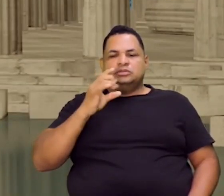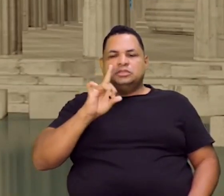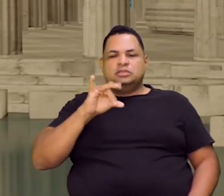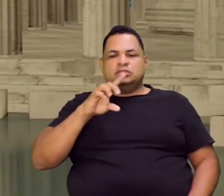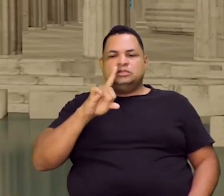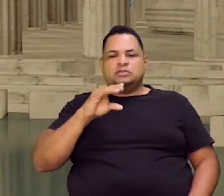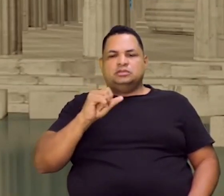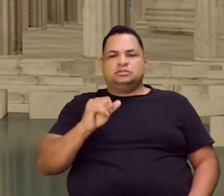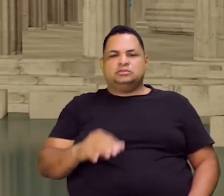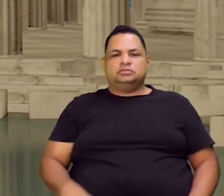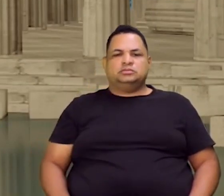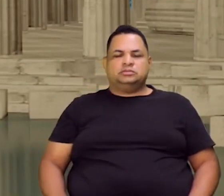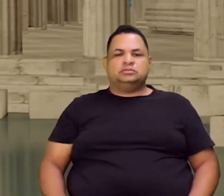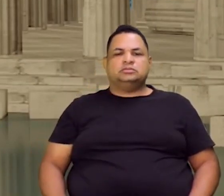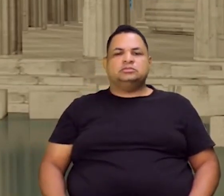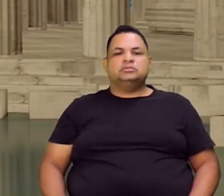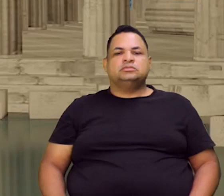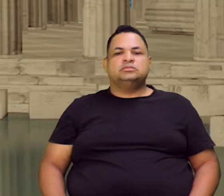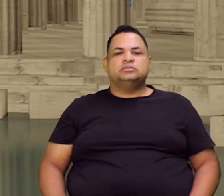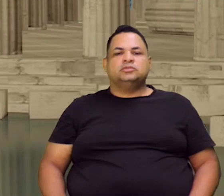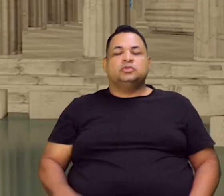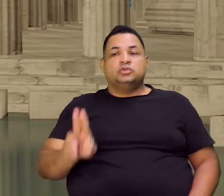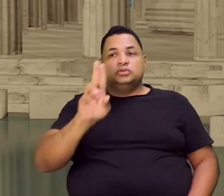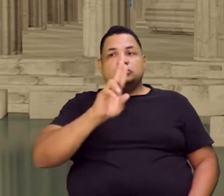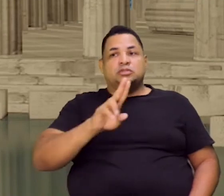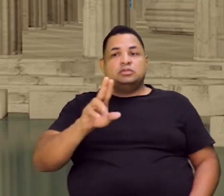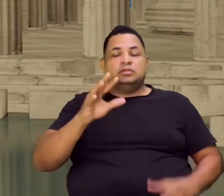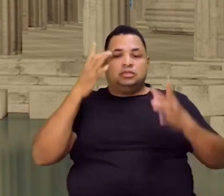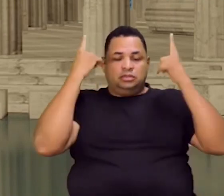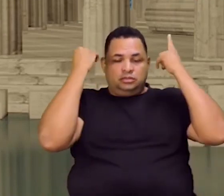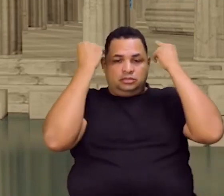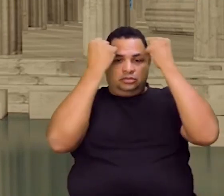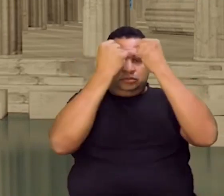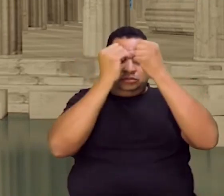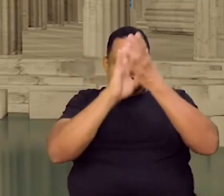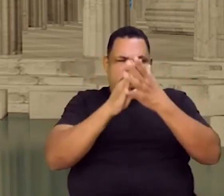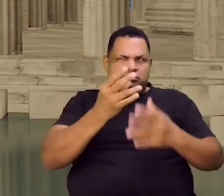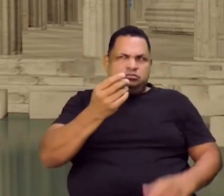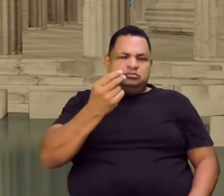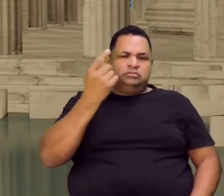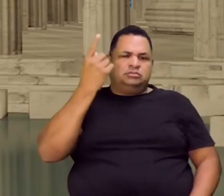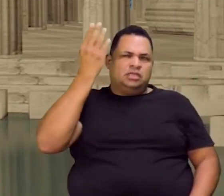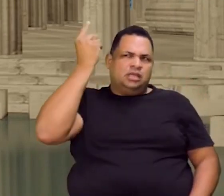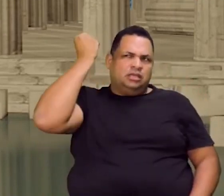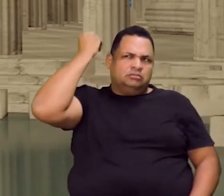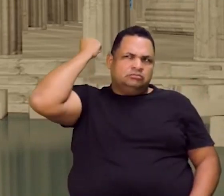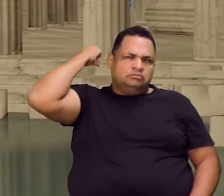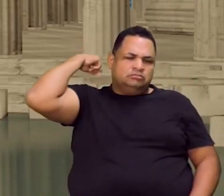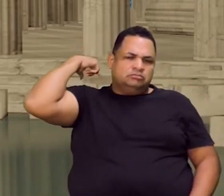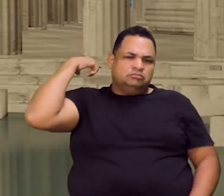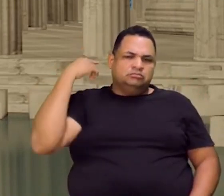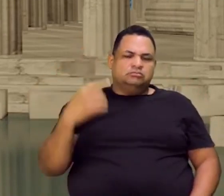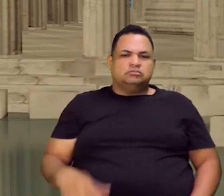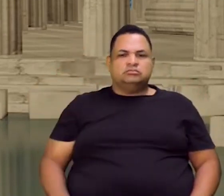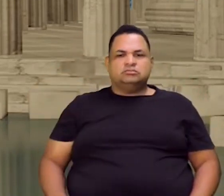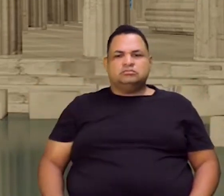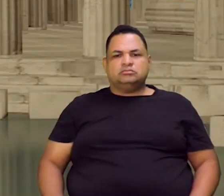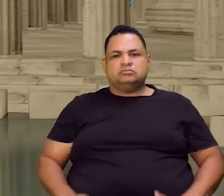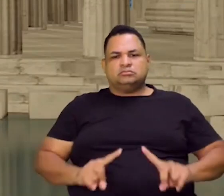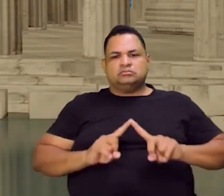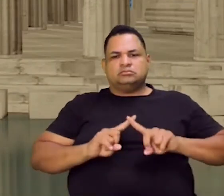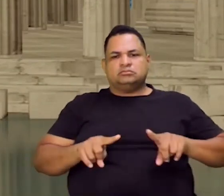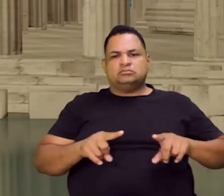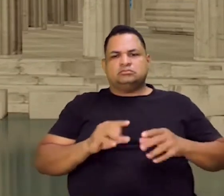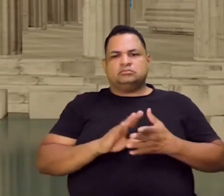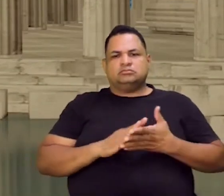lá na antiguidade com os gregos. Com quem? Com o pensador Aristarco de Samos. Porém, ele não foi,